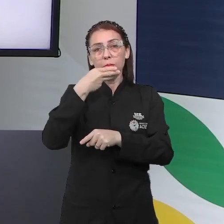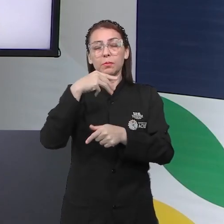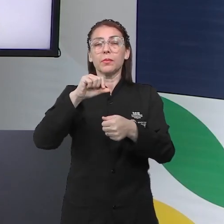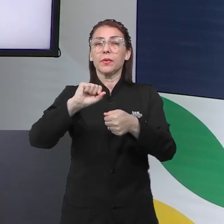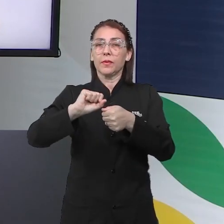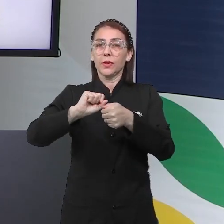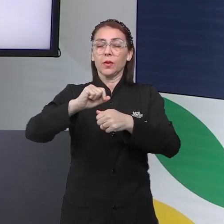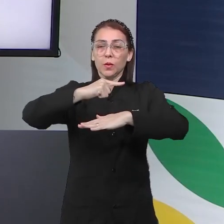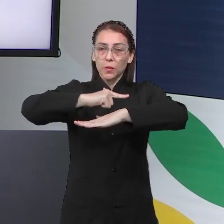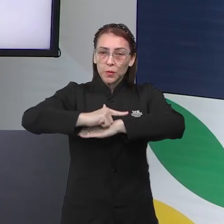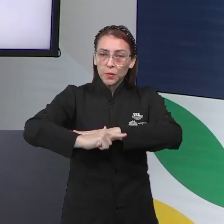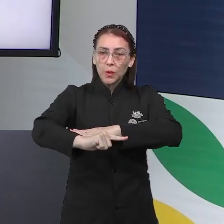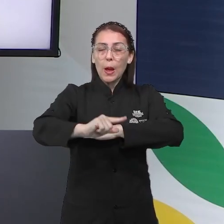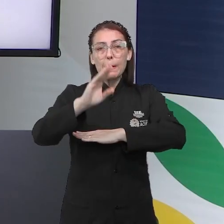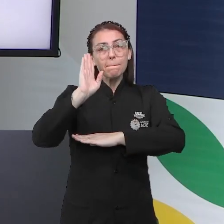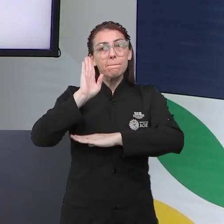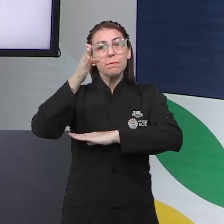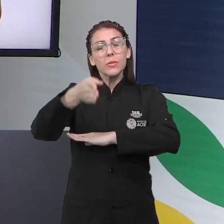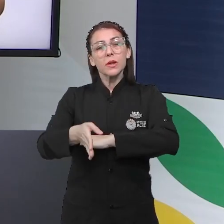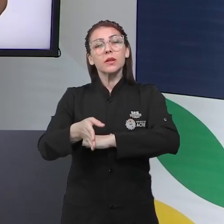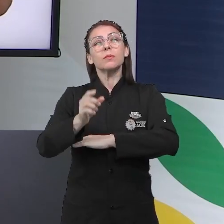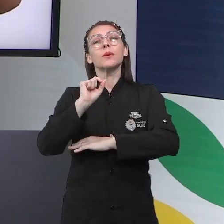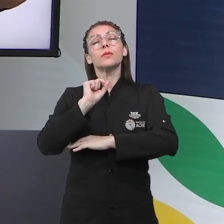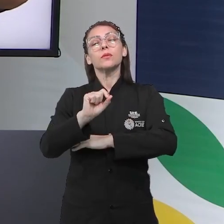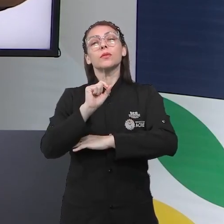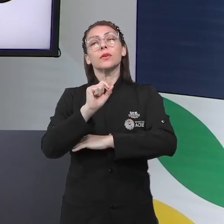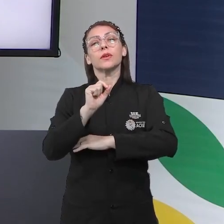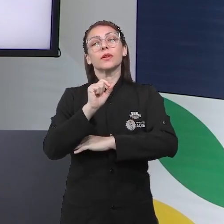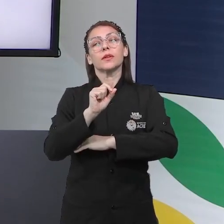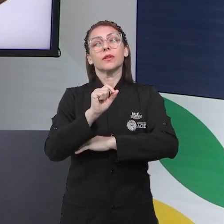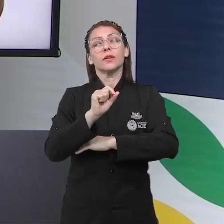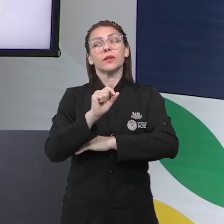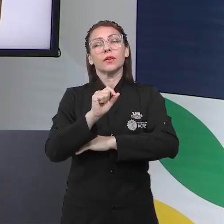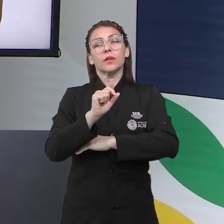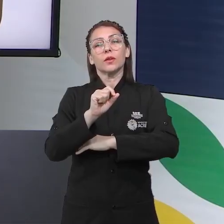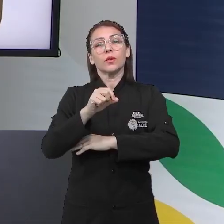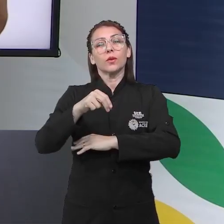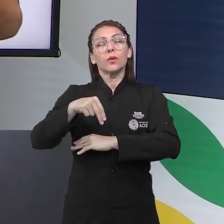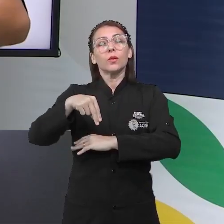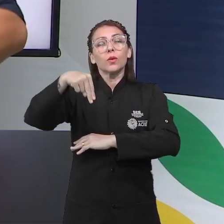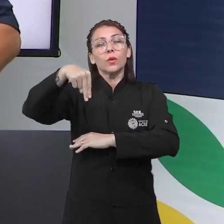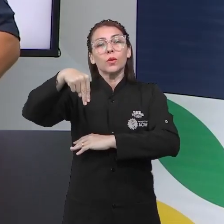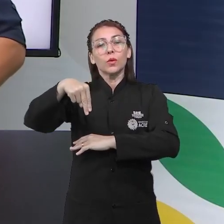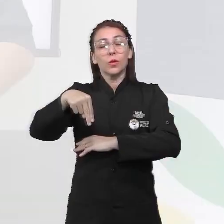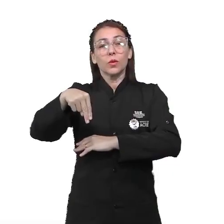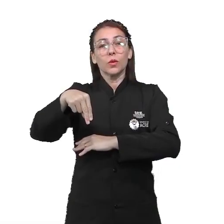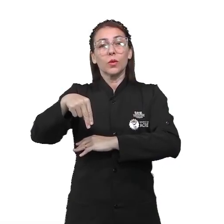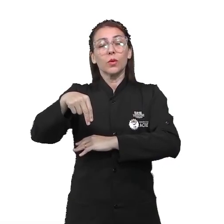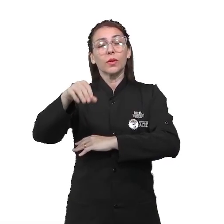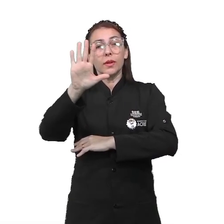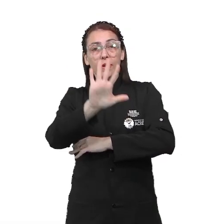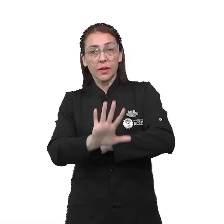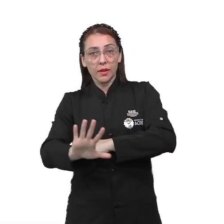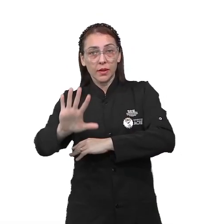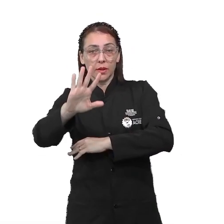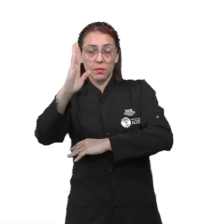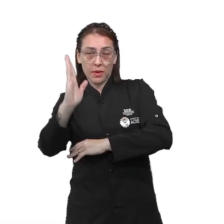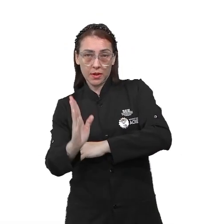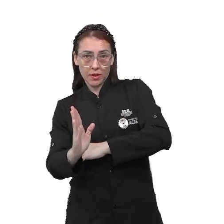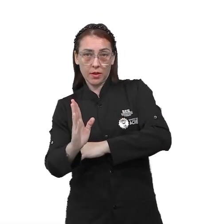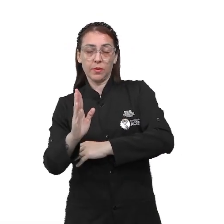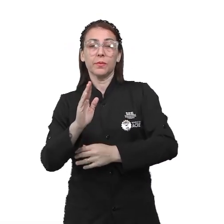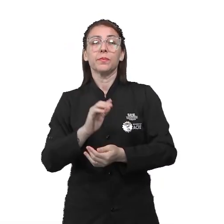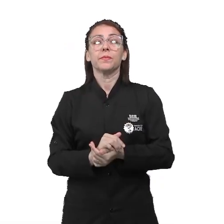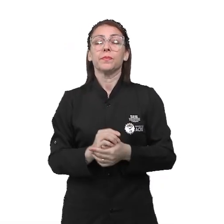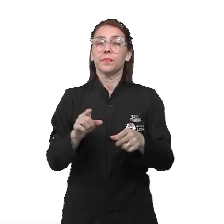no litoral, principalmente na faixa que vai ali para o Nordeste brasileiro. Uma outra coisa